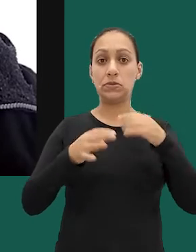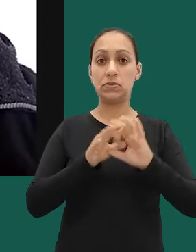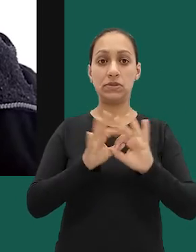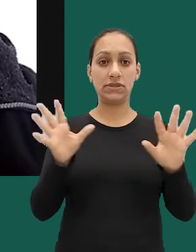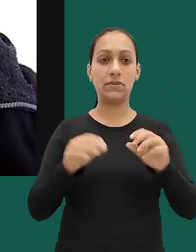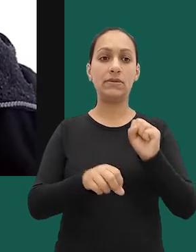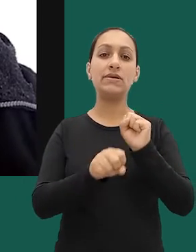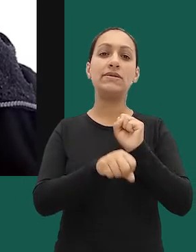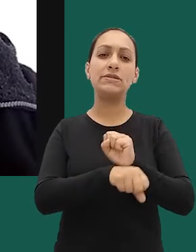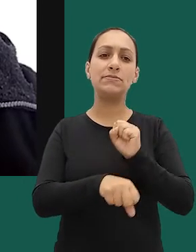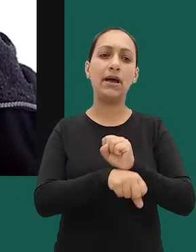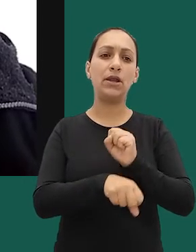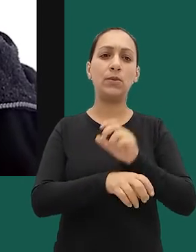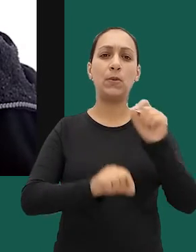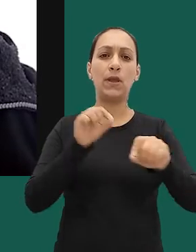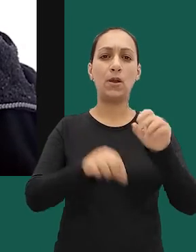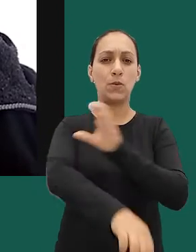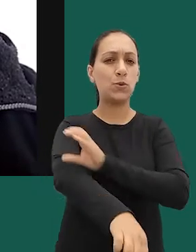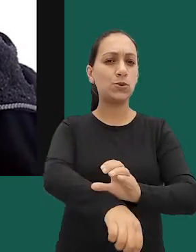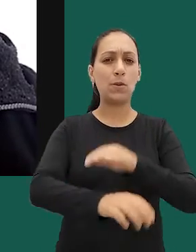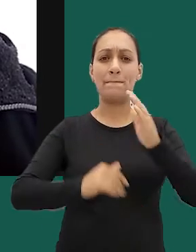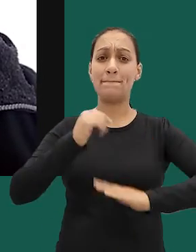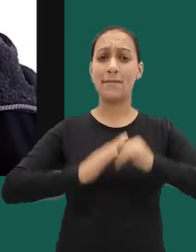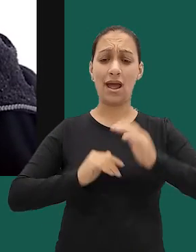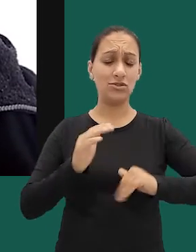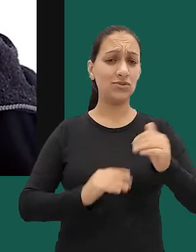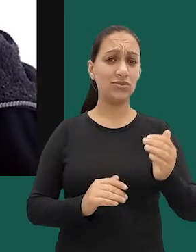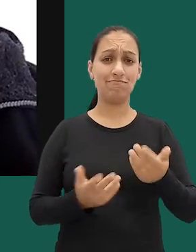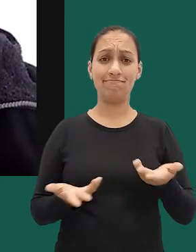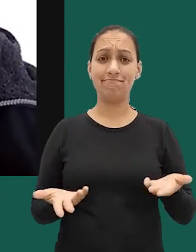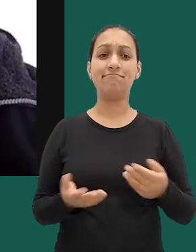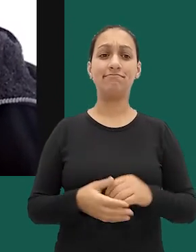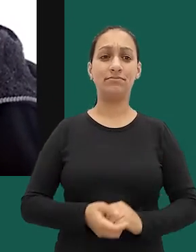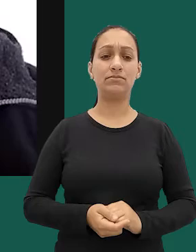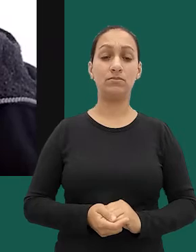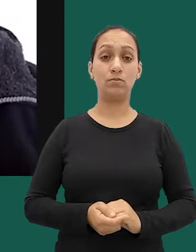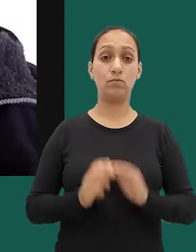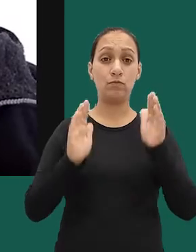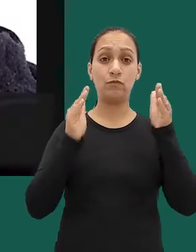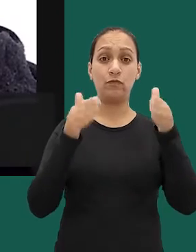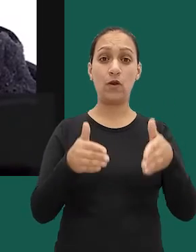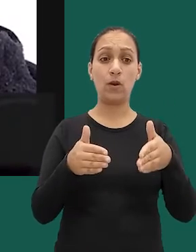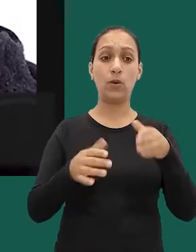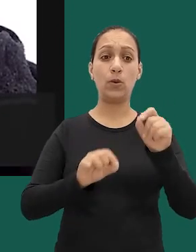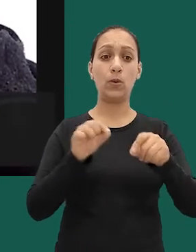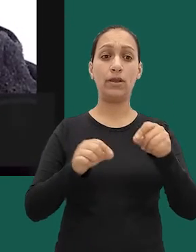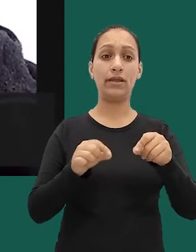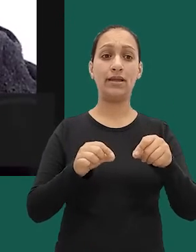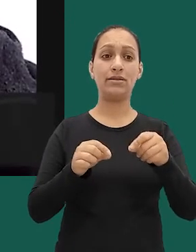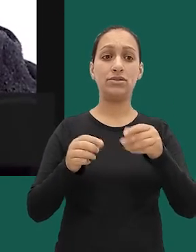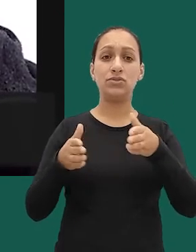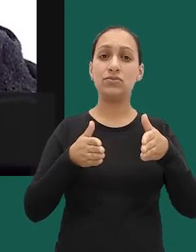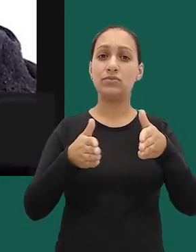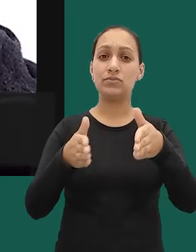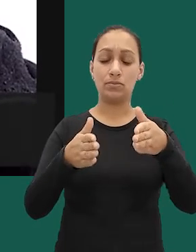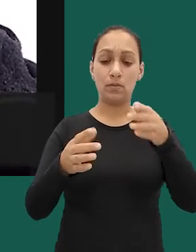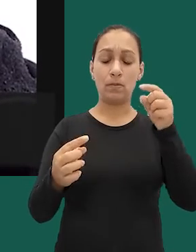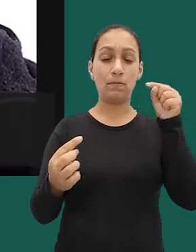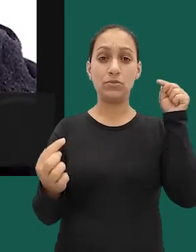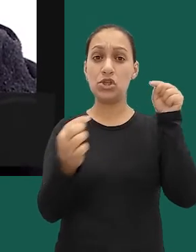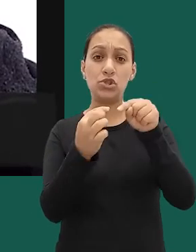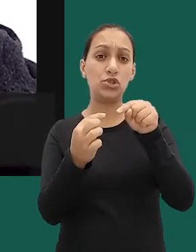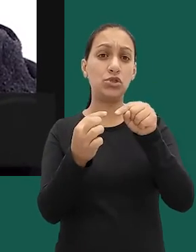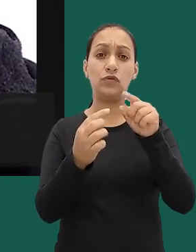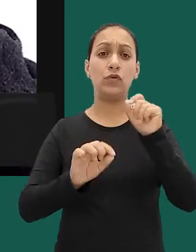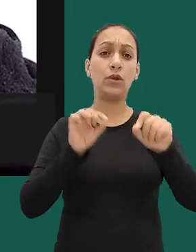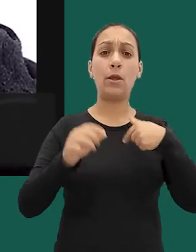espero que. Bom, é um curso super prático, assim, bem com uma abordagem de gestão de projetos. Qual é o meu objetivo e o que eu posso